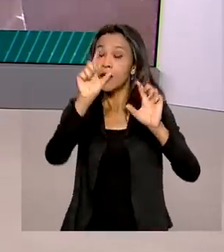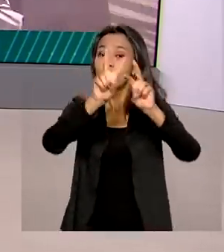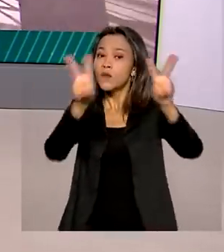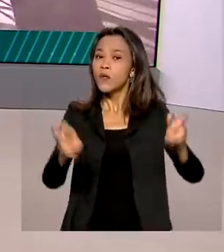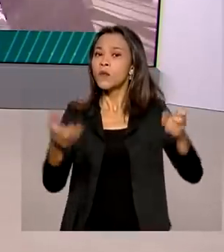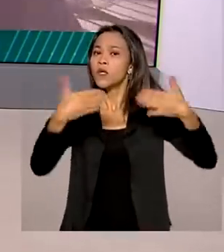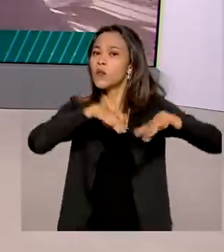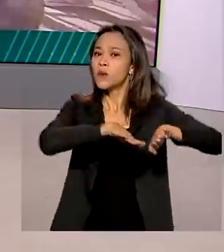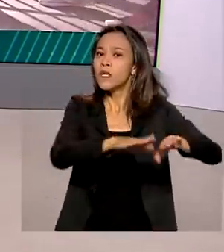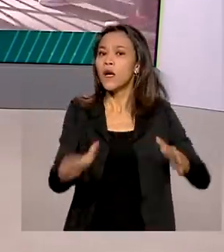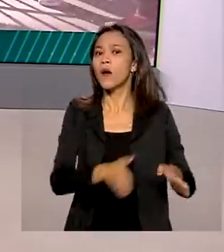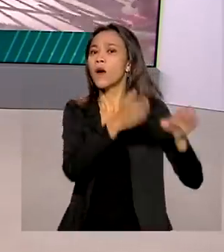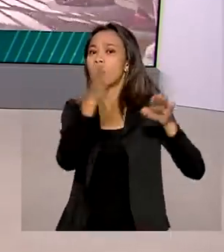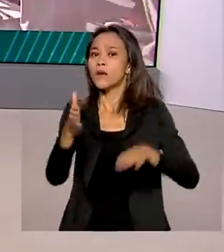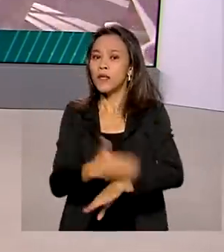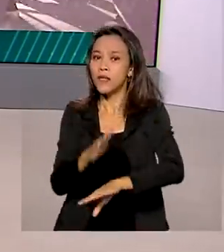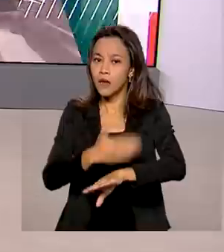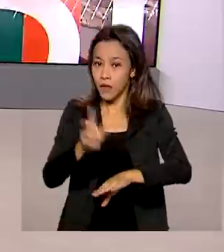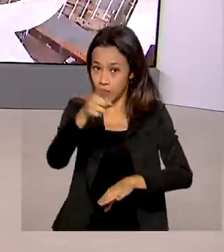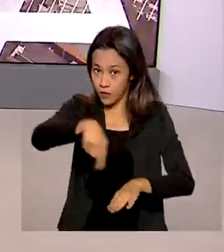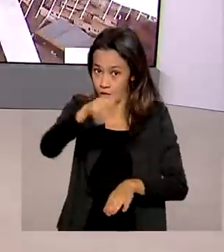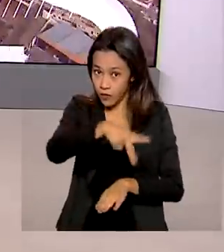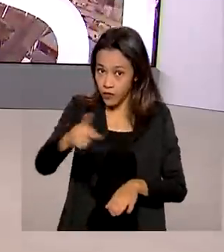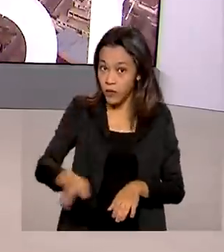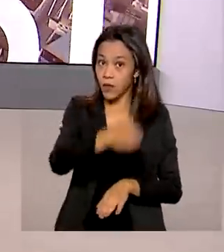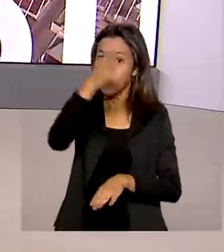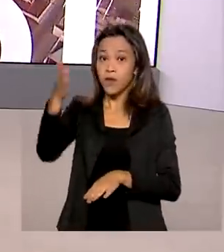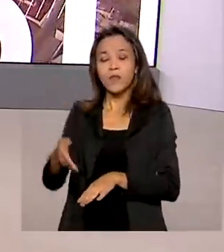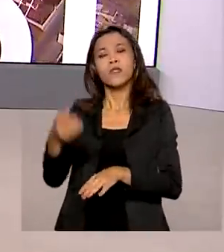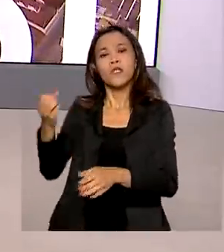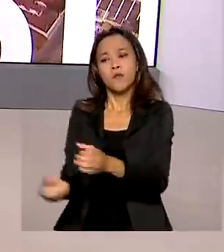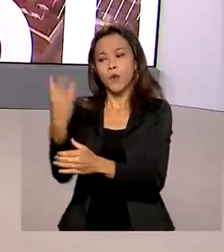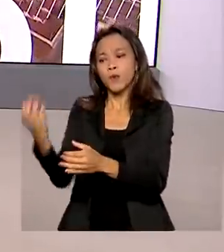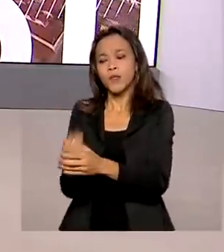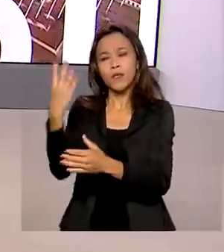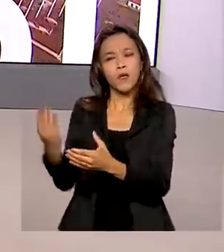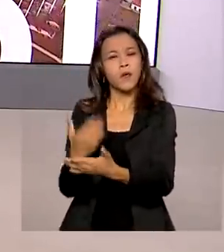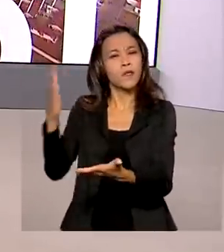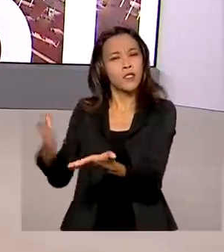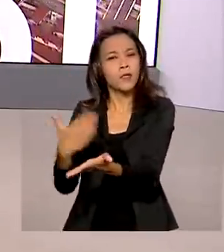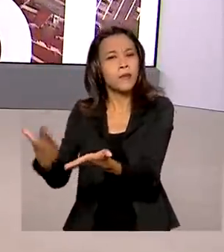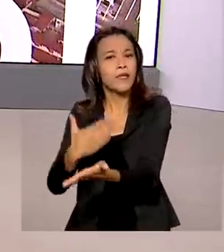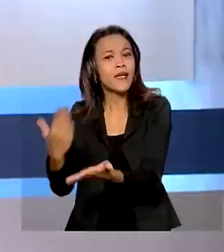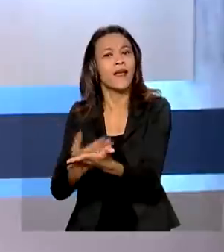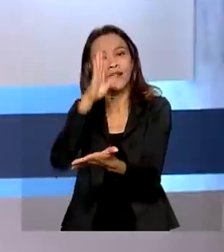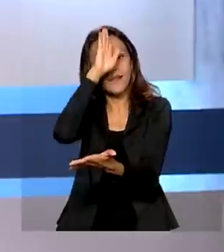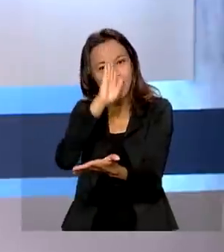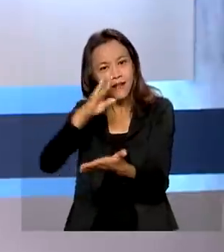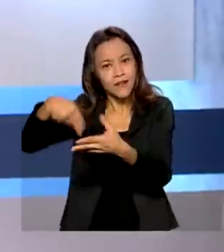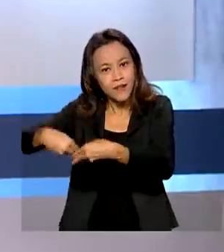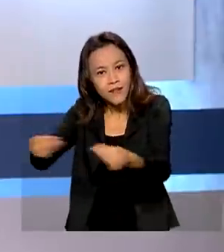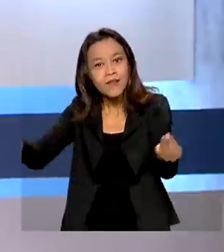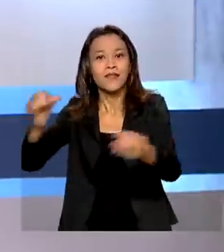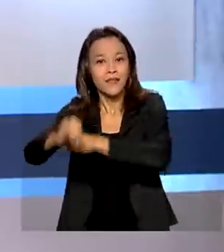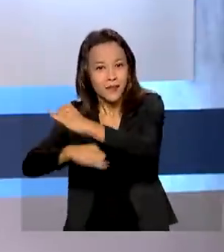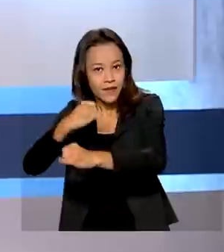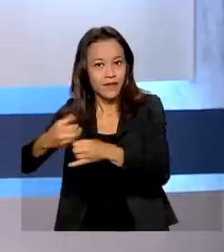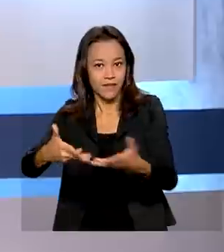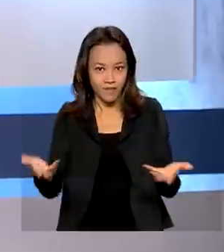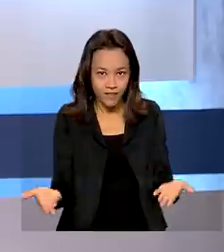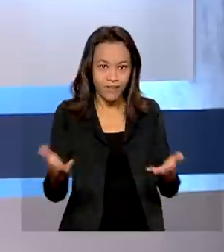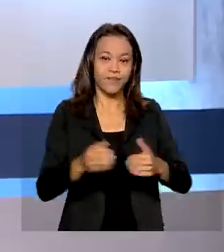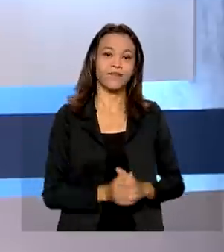capacitação de professores e profissionais e a produção de materiais escolares digitais gratuitos. Um alerta da Anvisa,